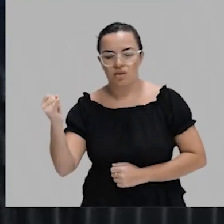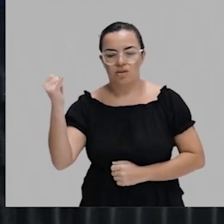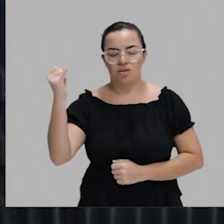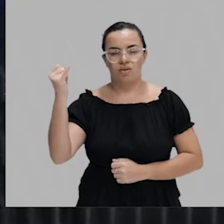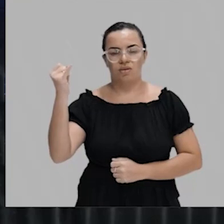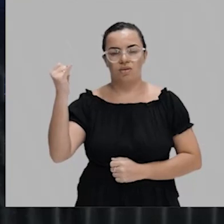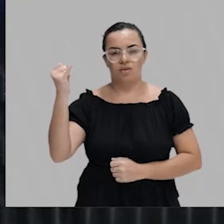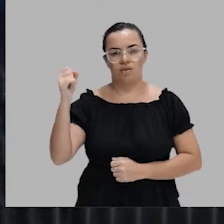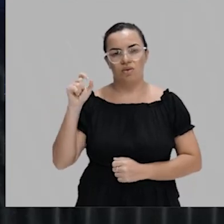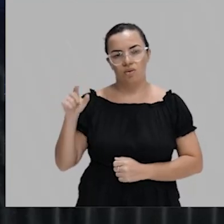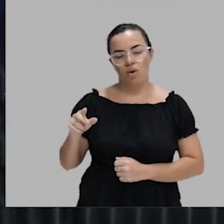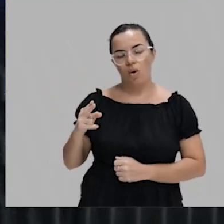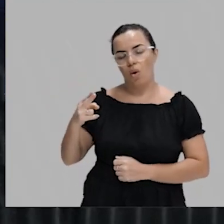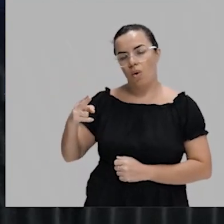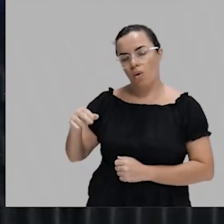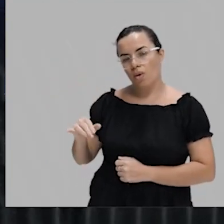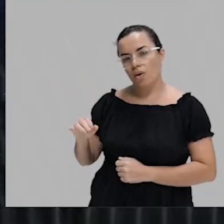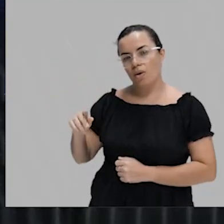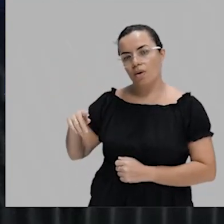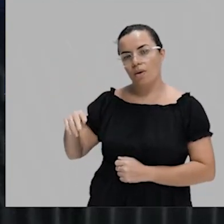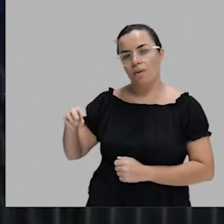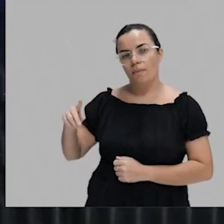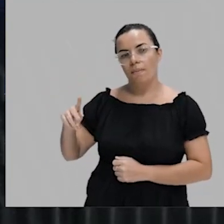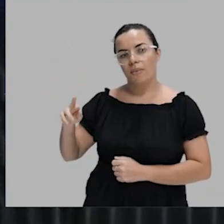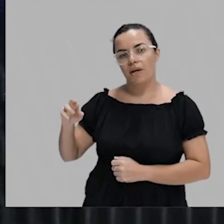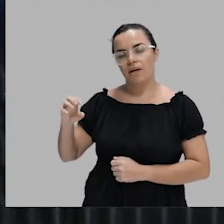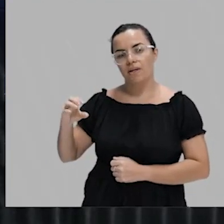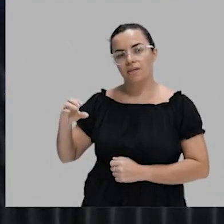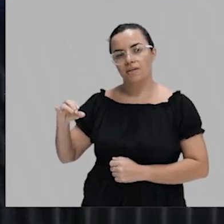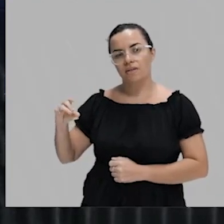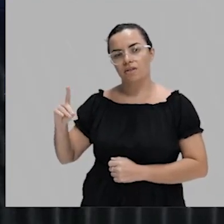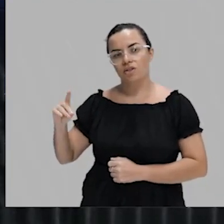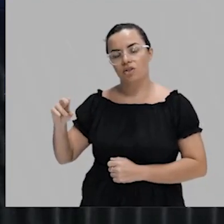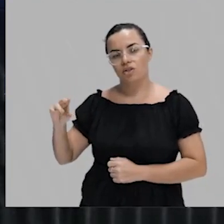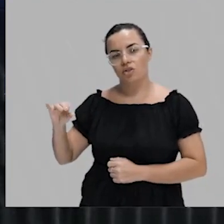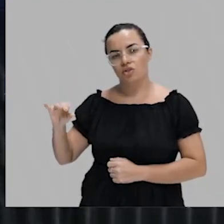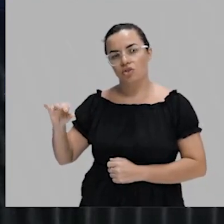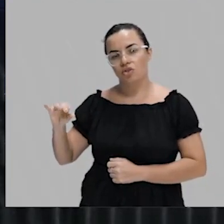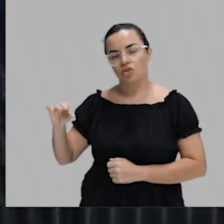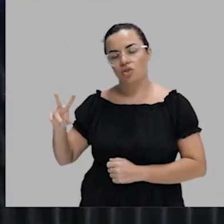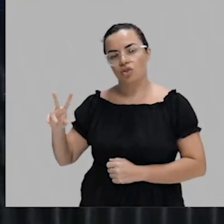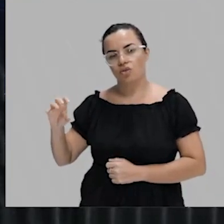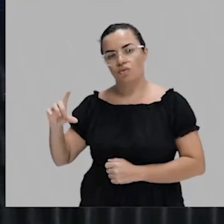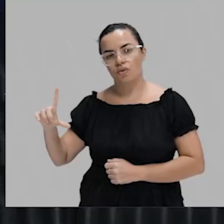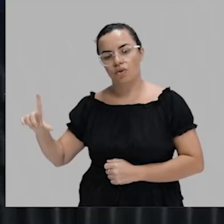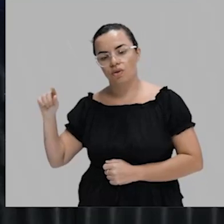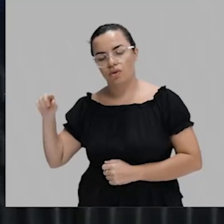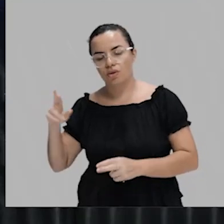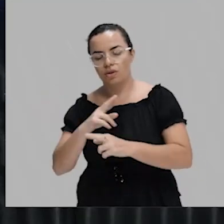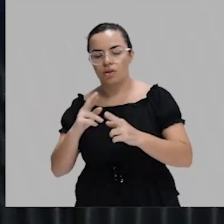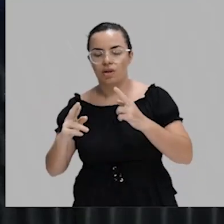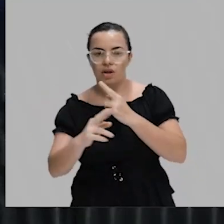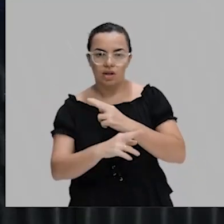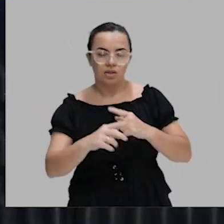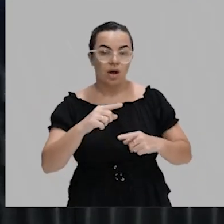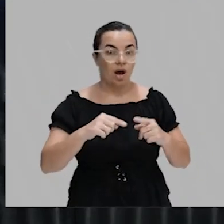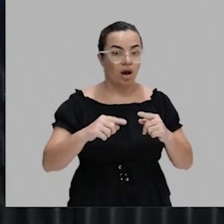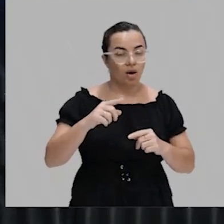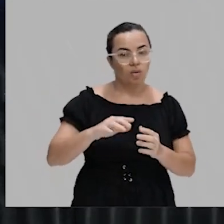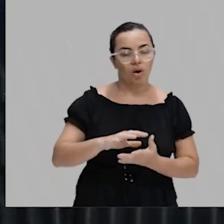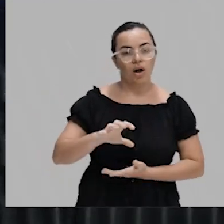gente. Imprescindível em relação a alguma coisa. É imprescindível para que